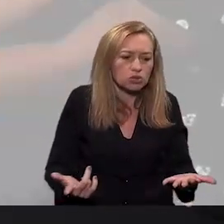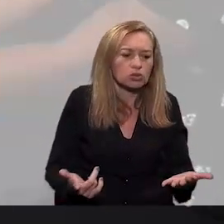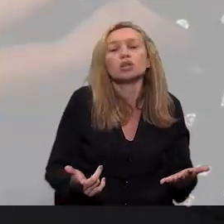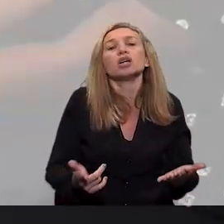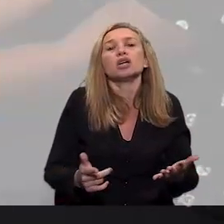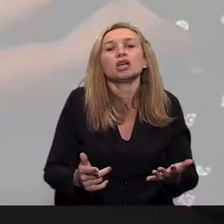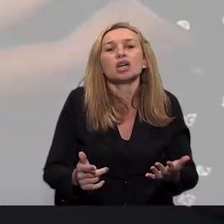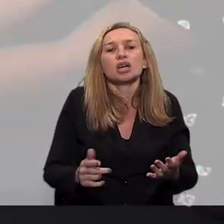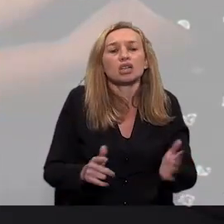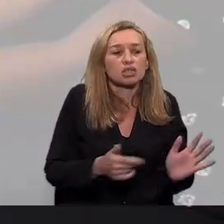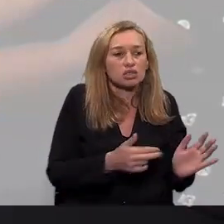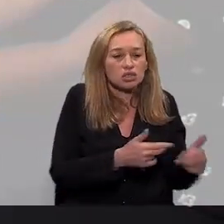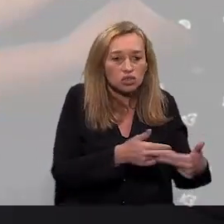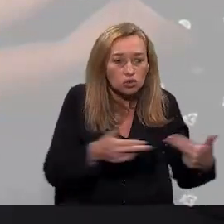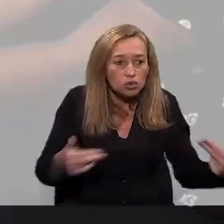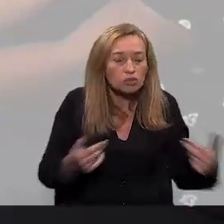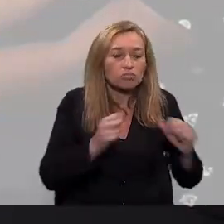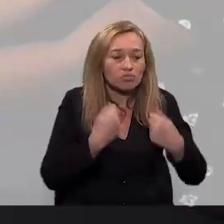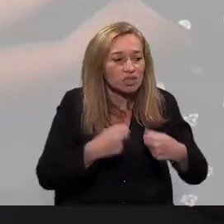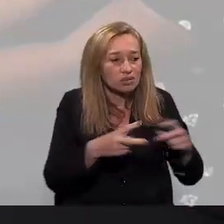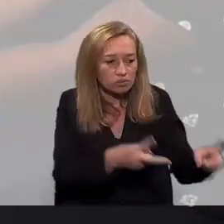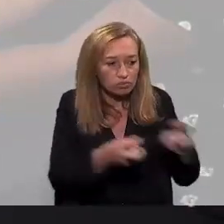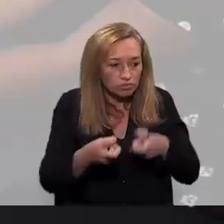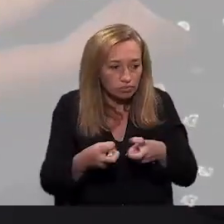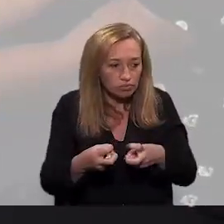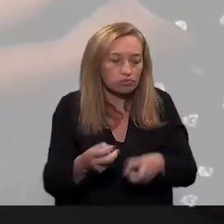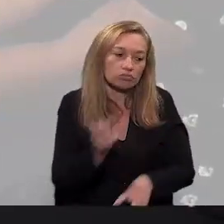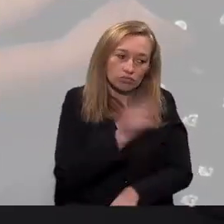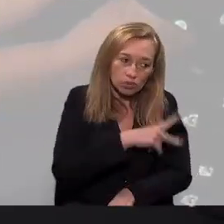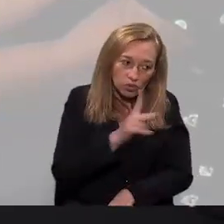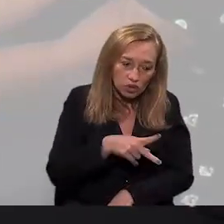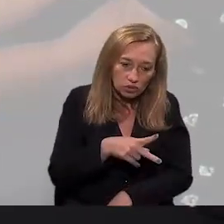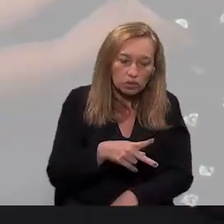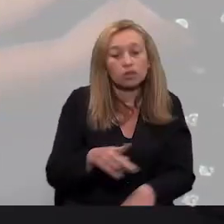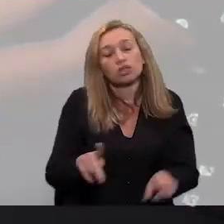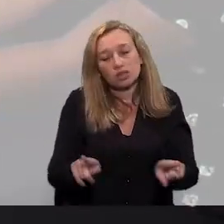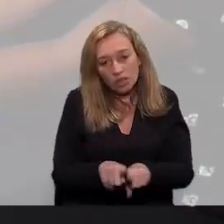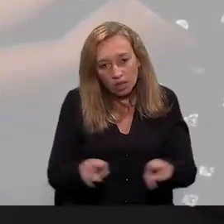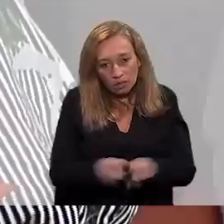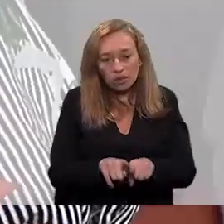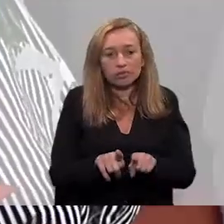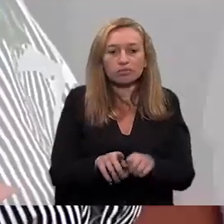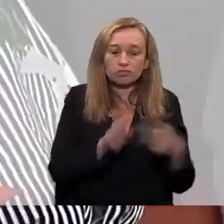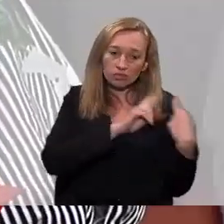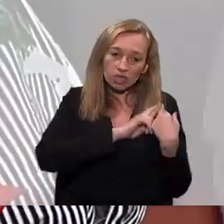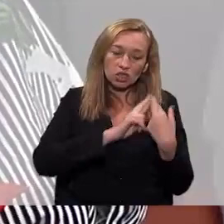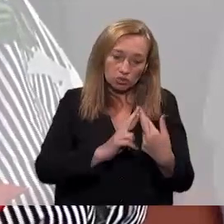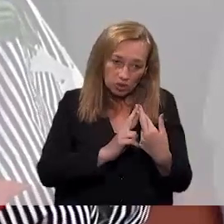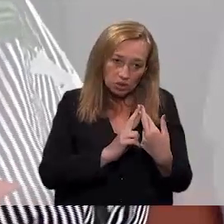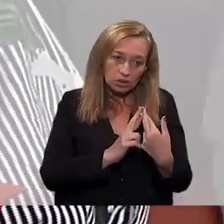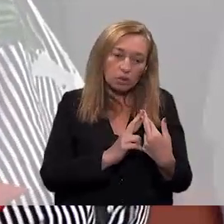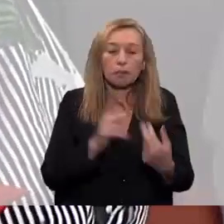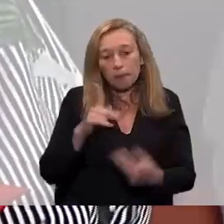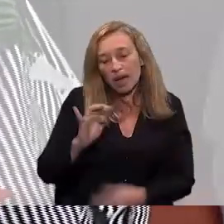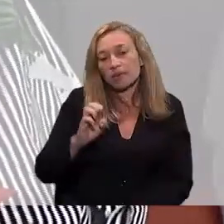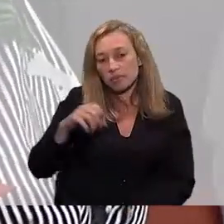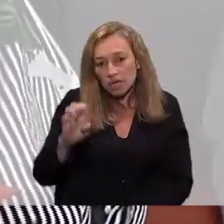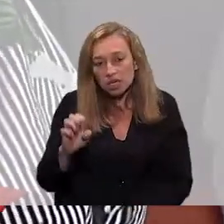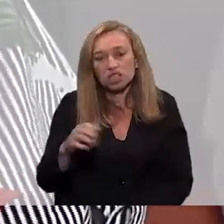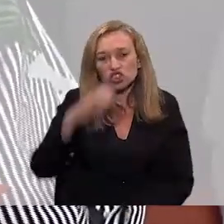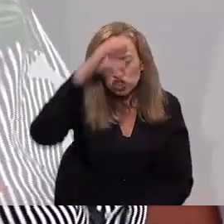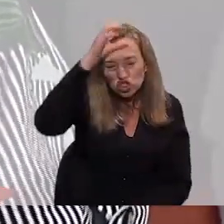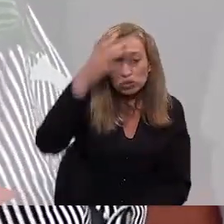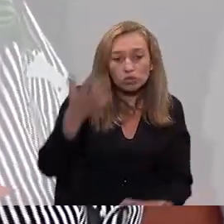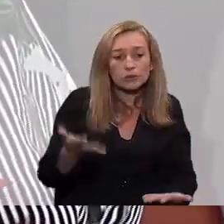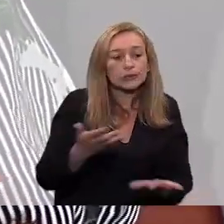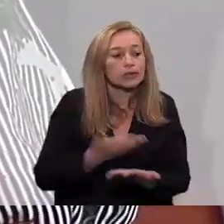irritabilidade. Então, esses sinais a gente tem que observar quanto professor e quanto responsável, né, quanto pai, quanto